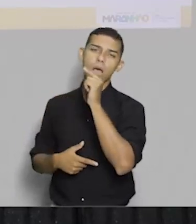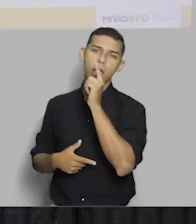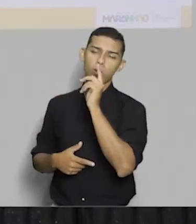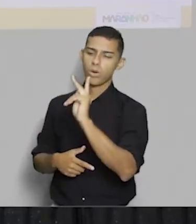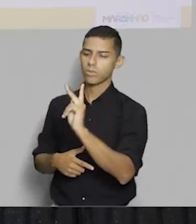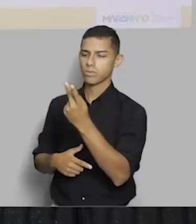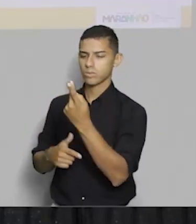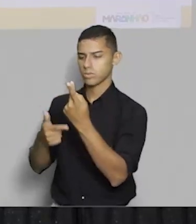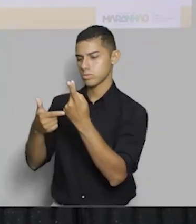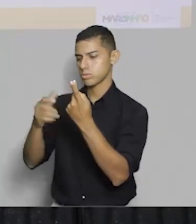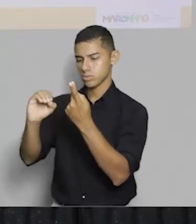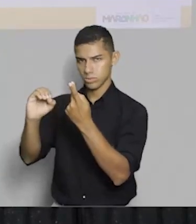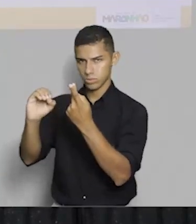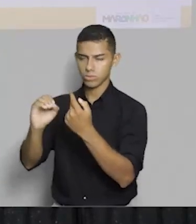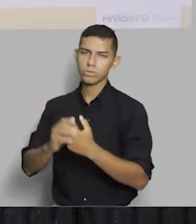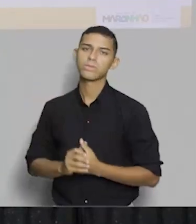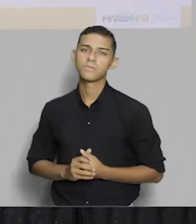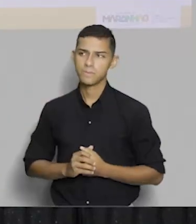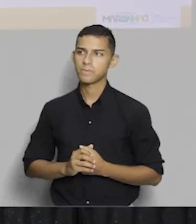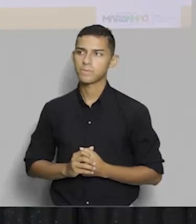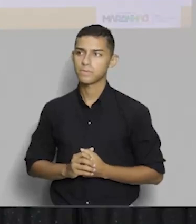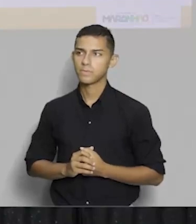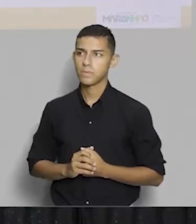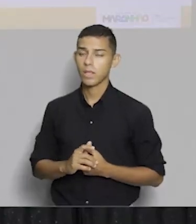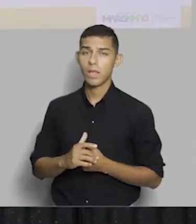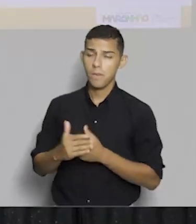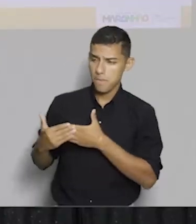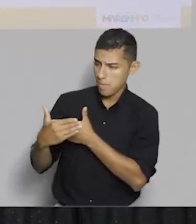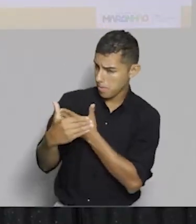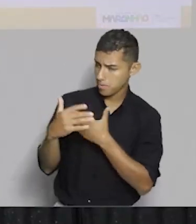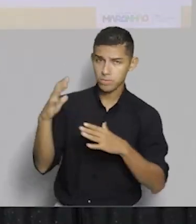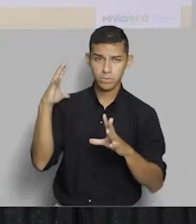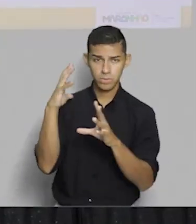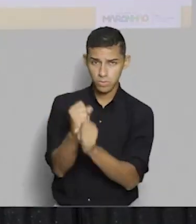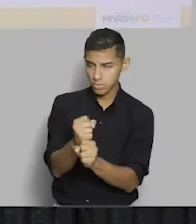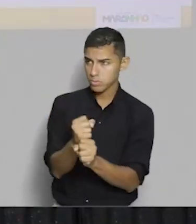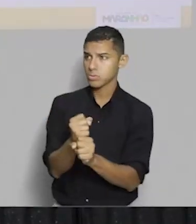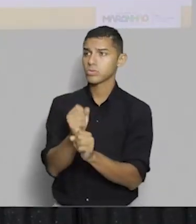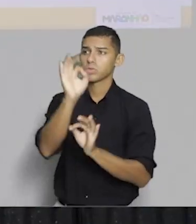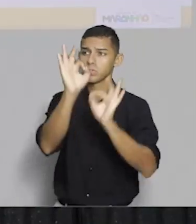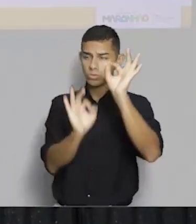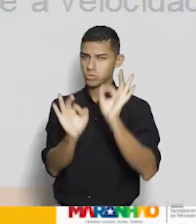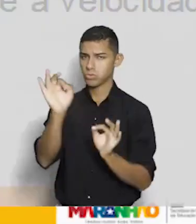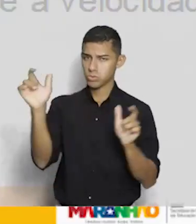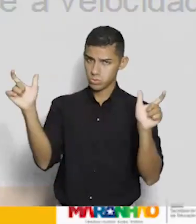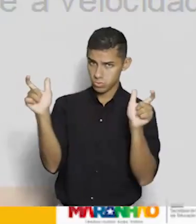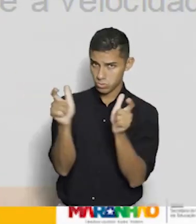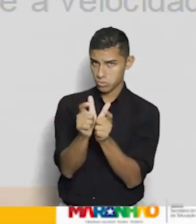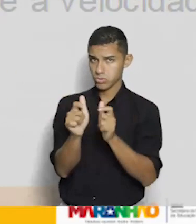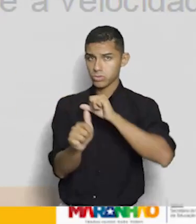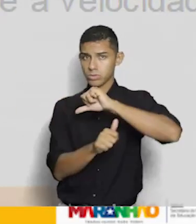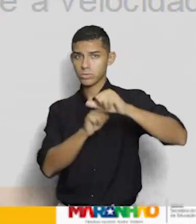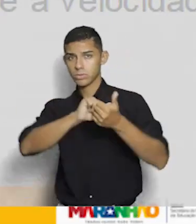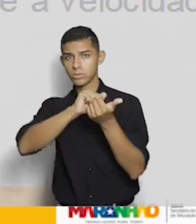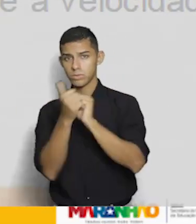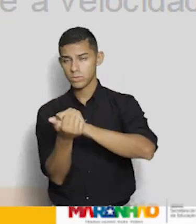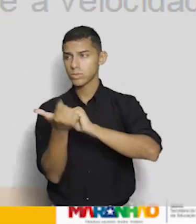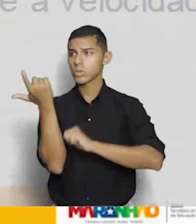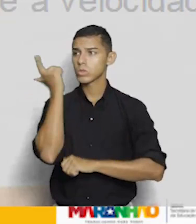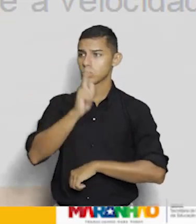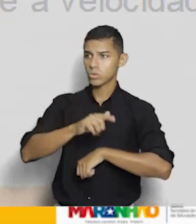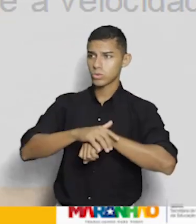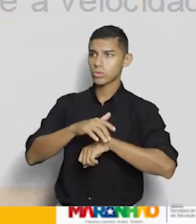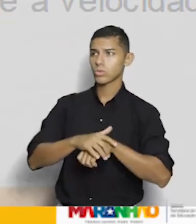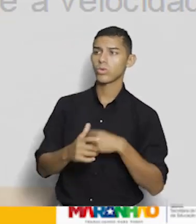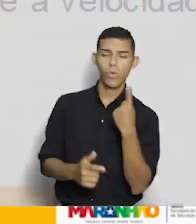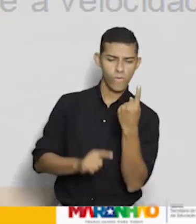Ok vamos lá continuando partindo da equação química ajustada e estabelecer no consumo